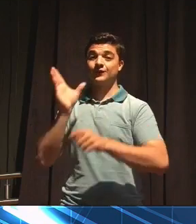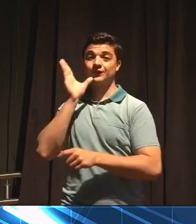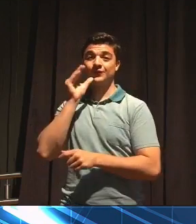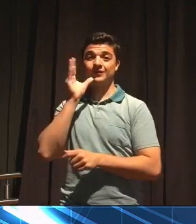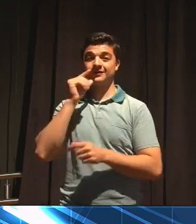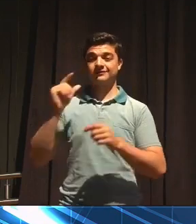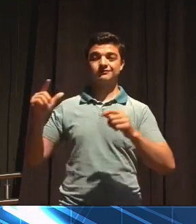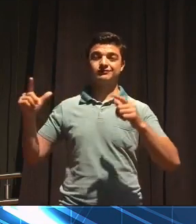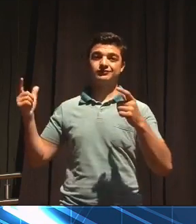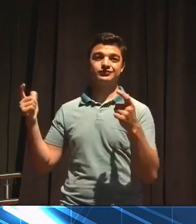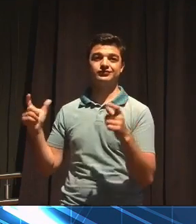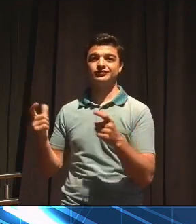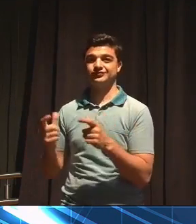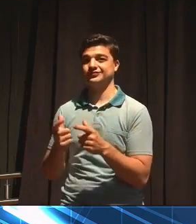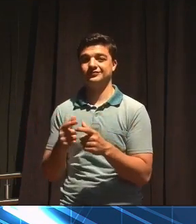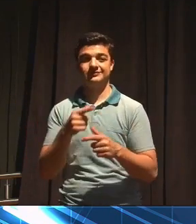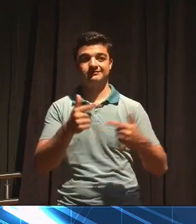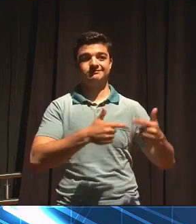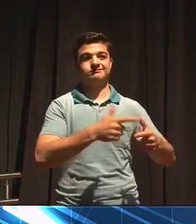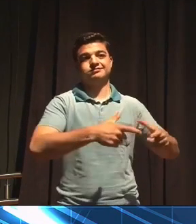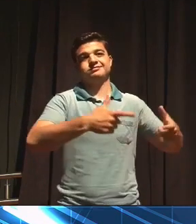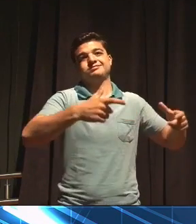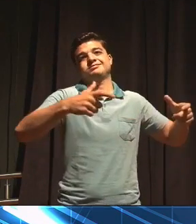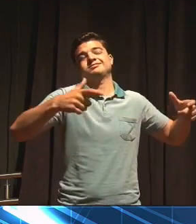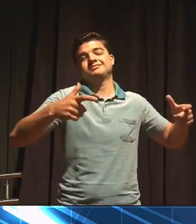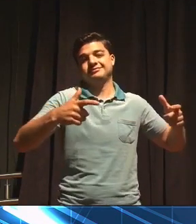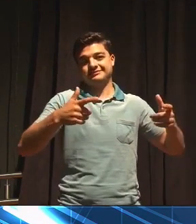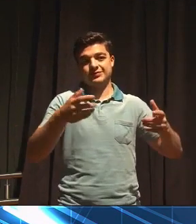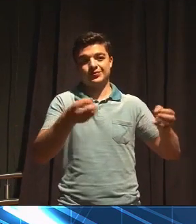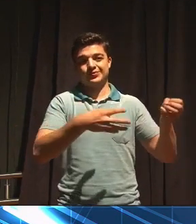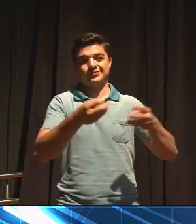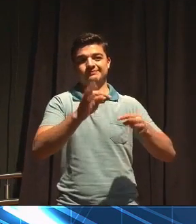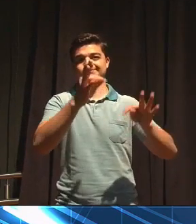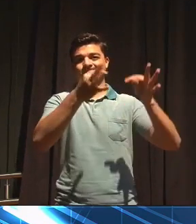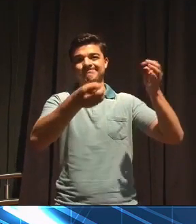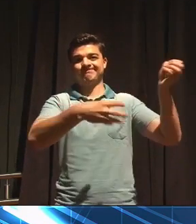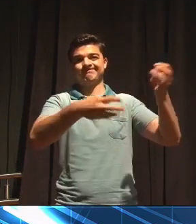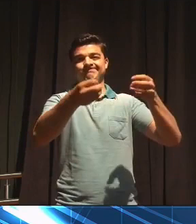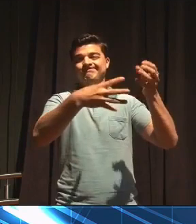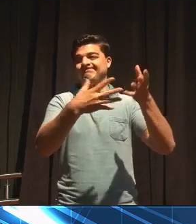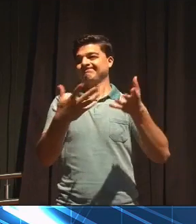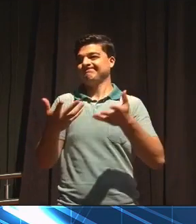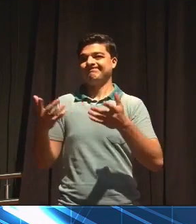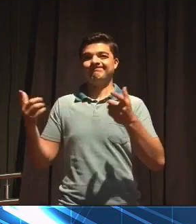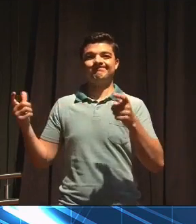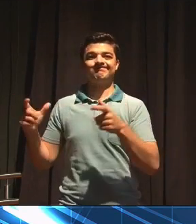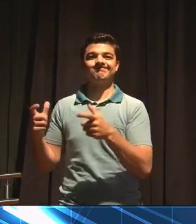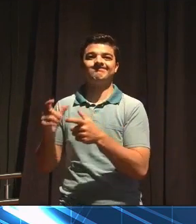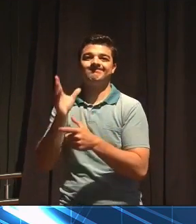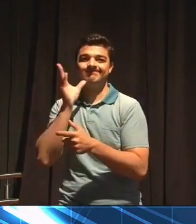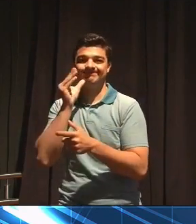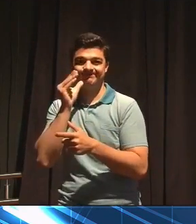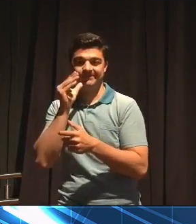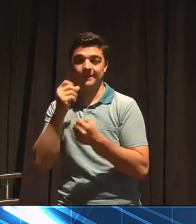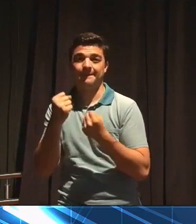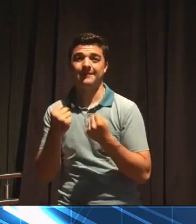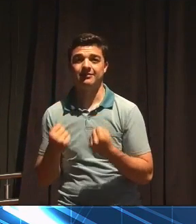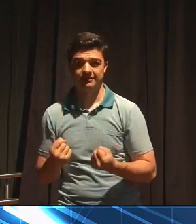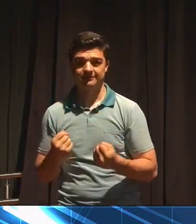ali para começar a atender essas novas tecnologias. Tu vai começar a sofrer, o time vai ficar